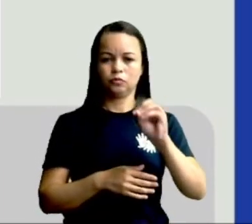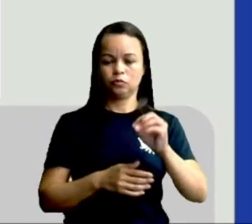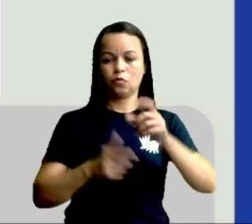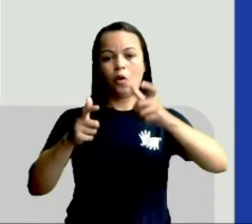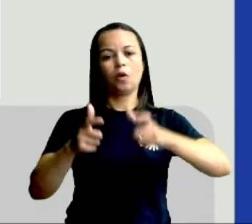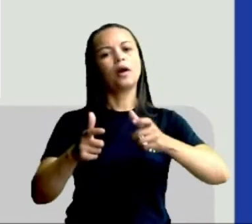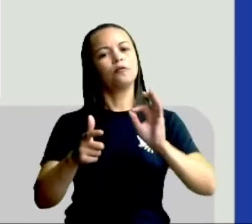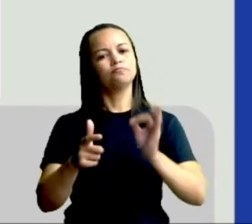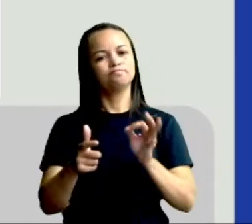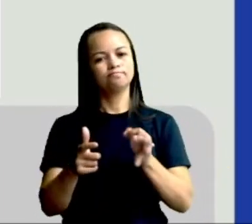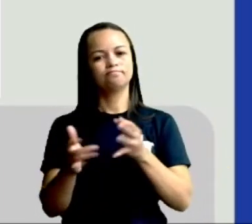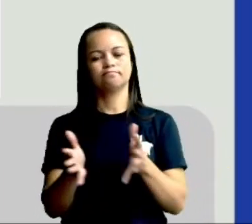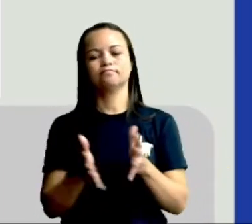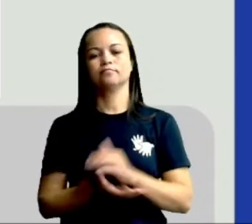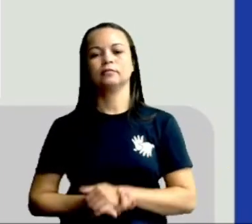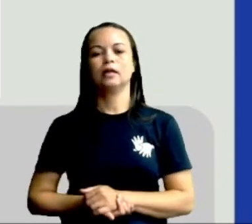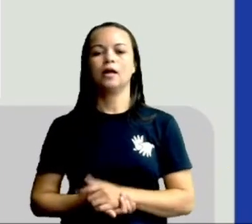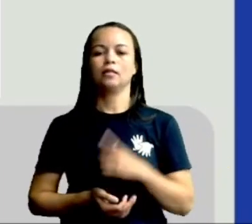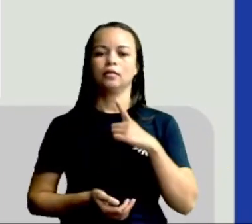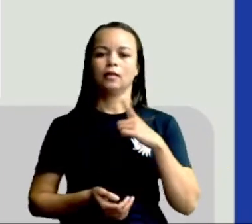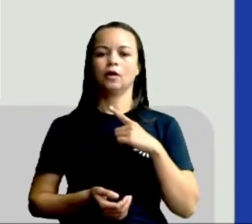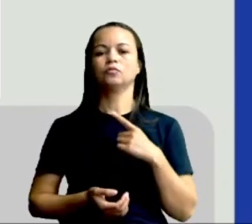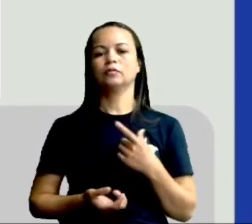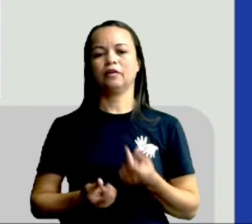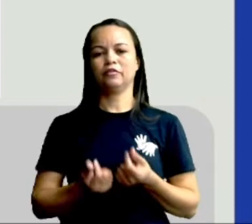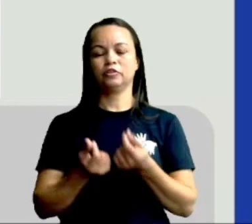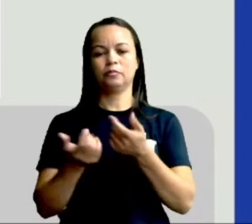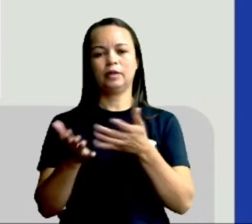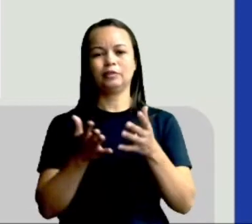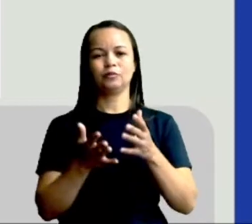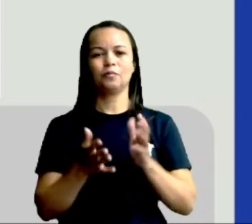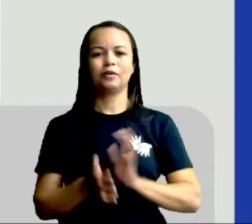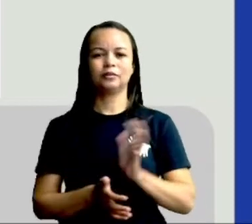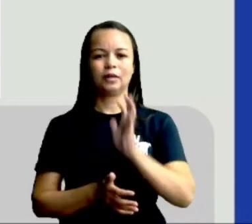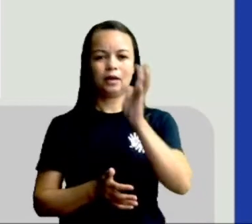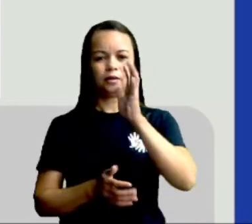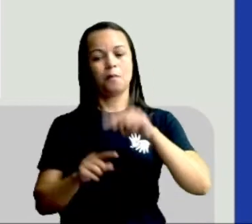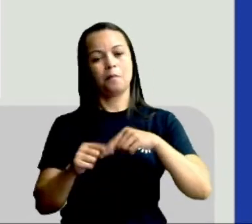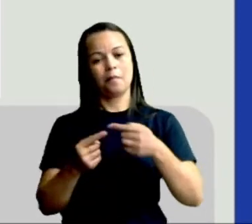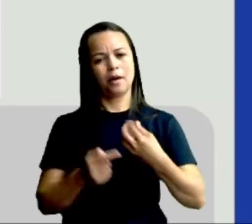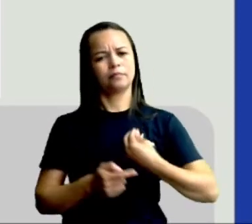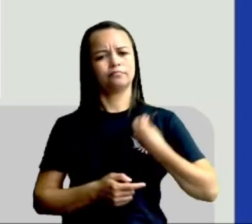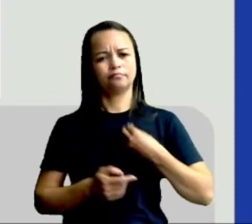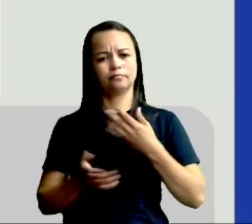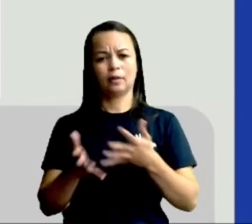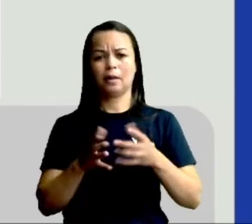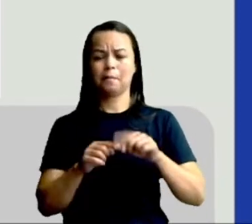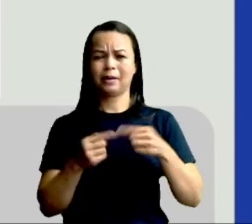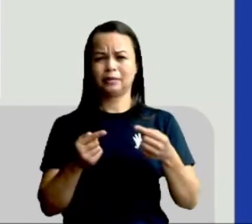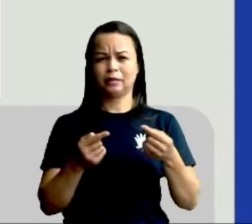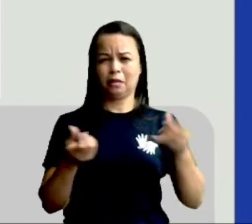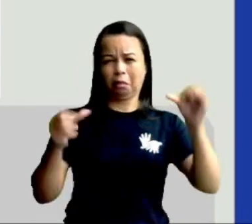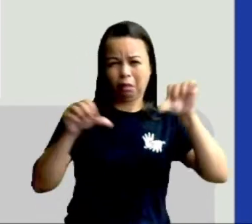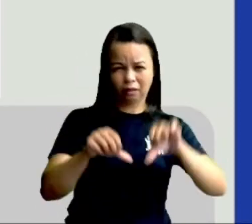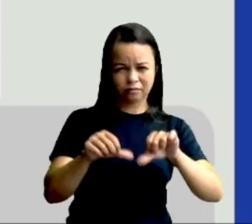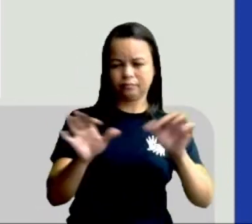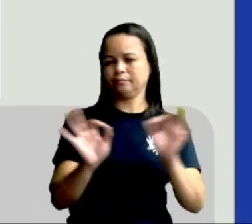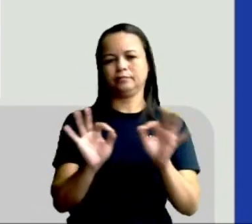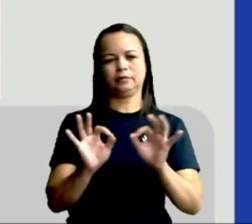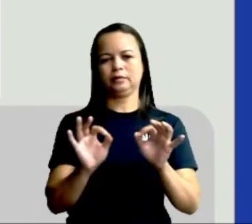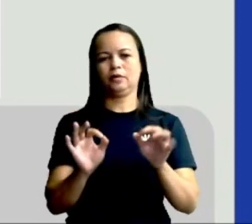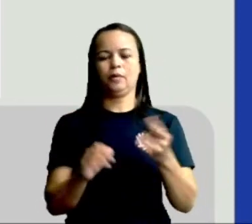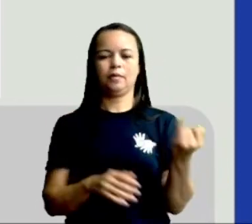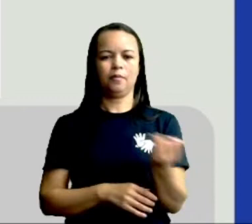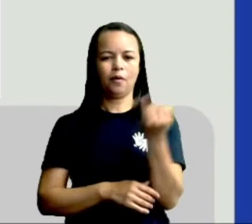adequado, tá bom? Então tem esses investimentos, um pouco mais caro, mas existe, mas que não chega a ser desvantagem, mas é